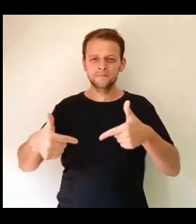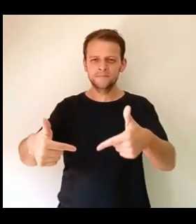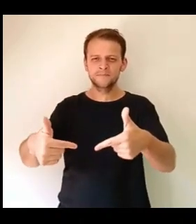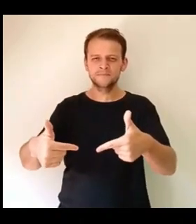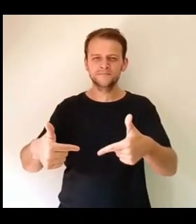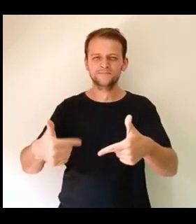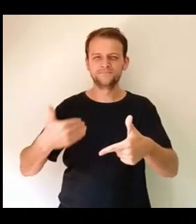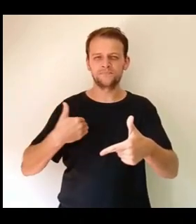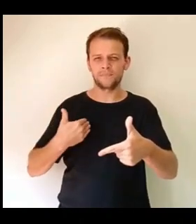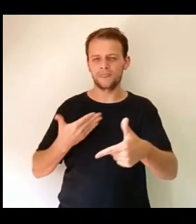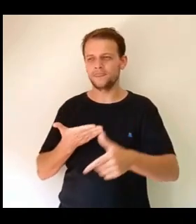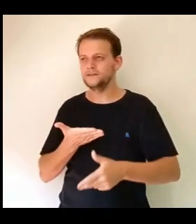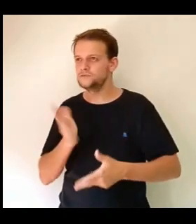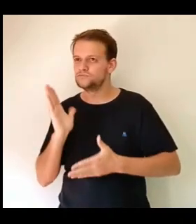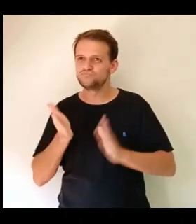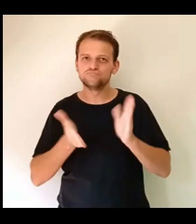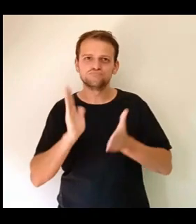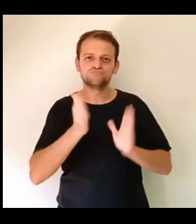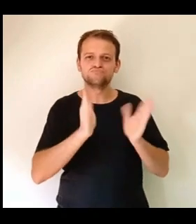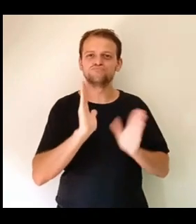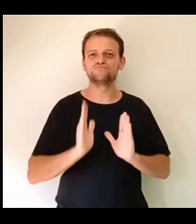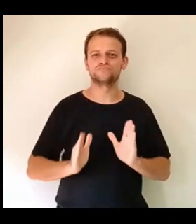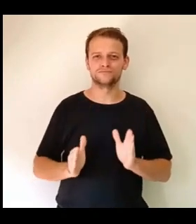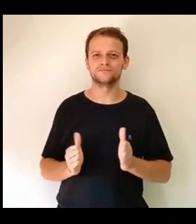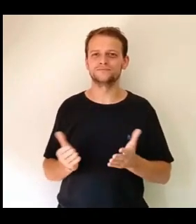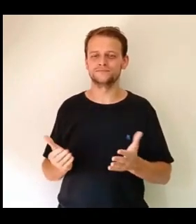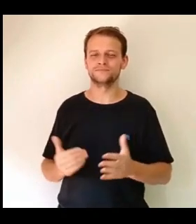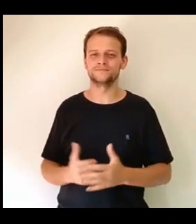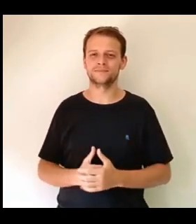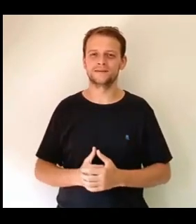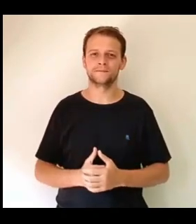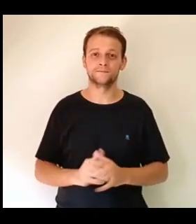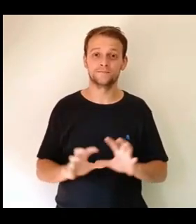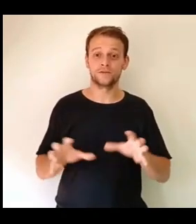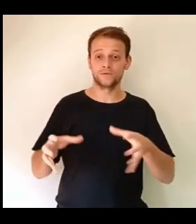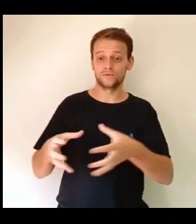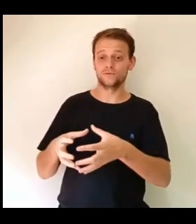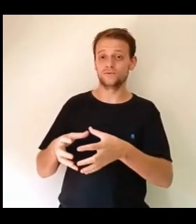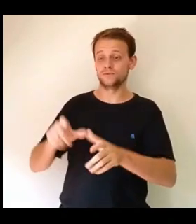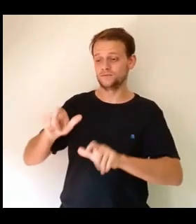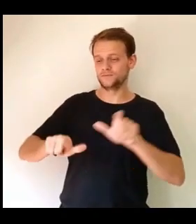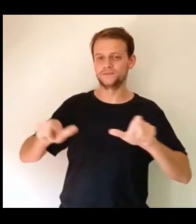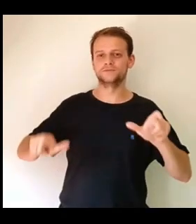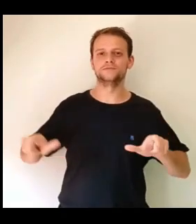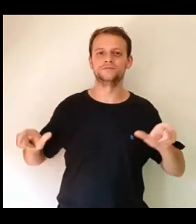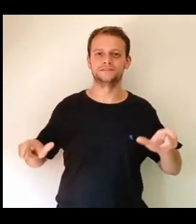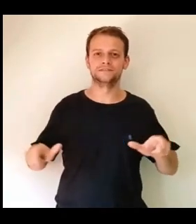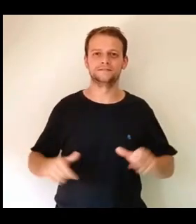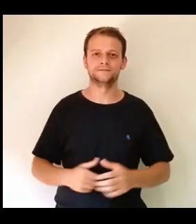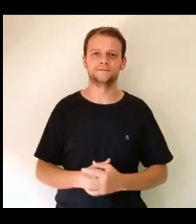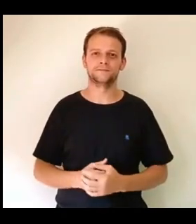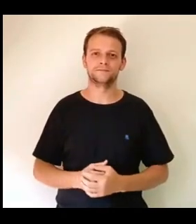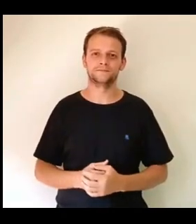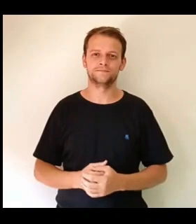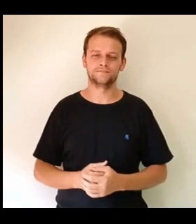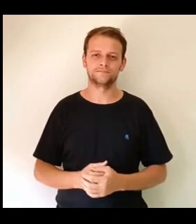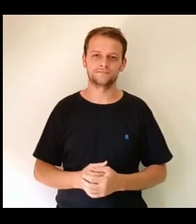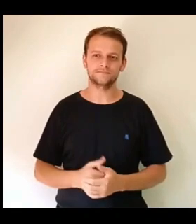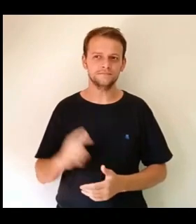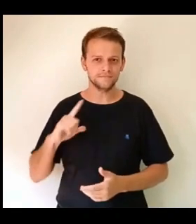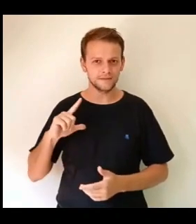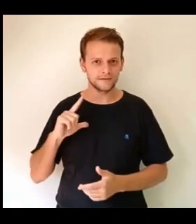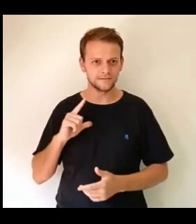de participar das atividades, né? Quando eu ia com ele. Então você vê que estava dando uma atividade para um grupo de